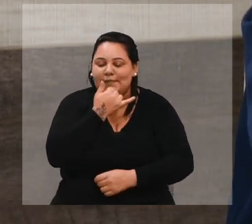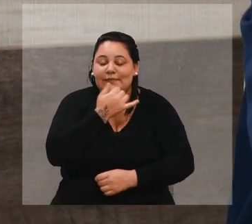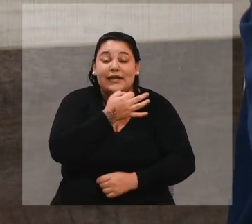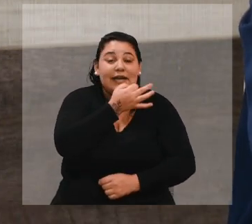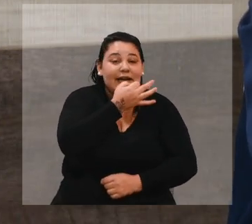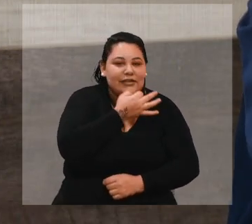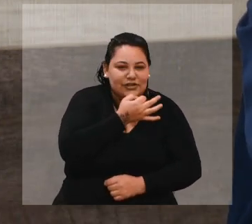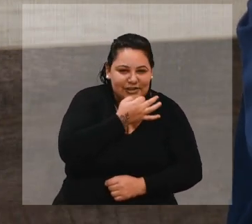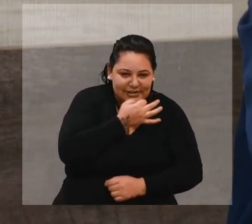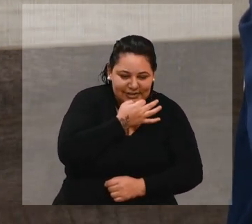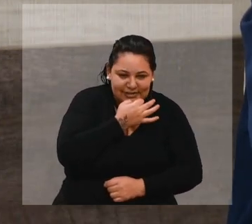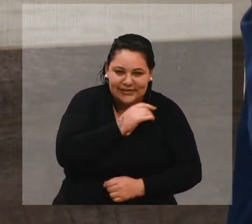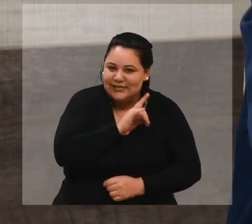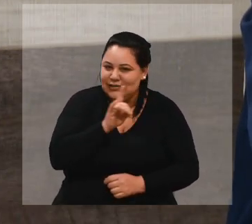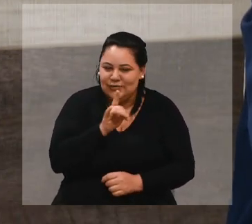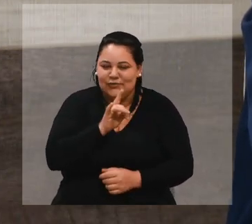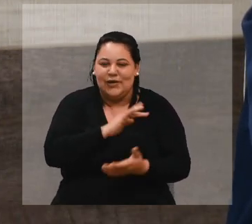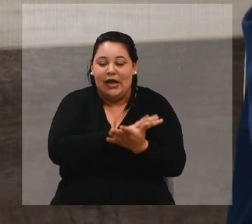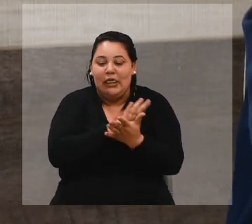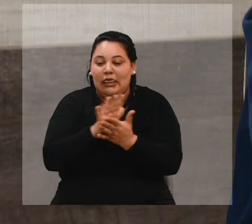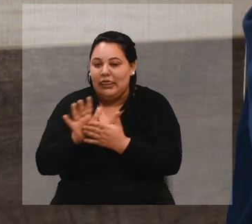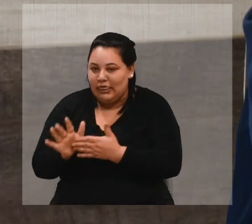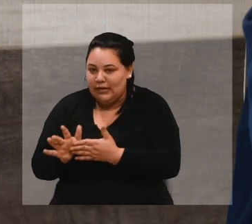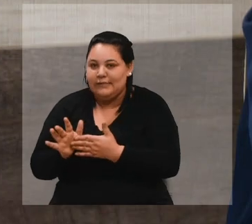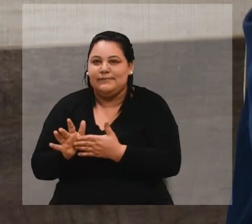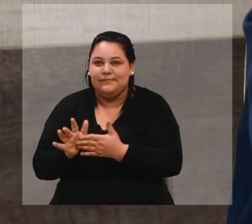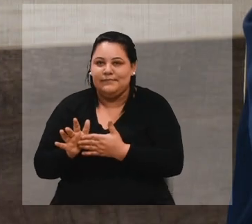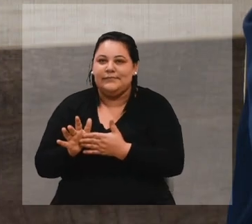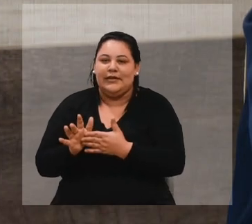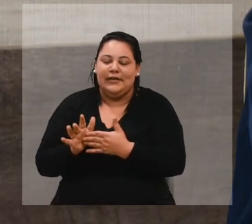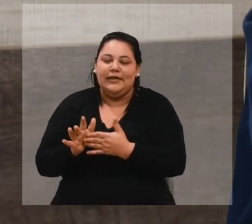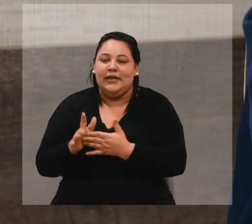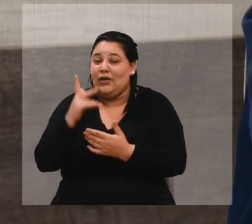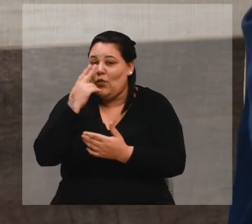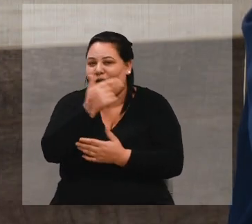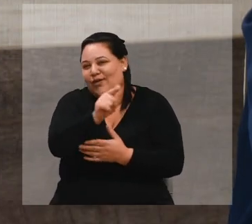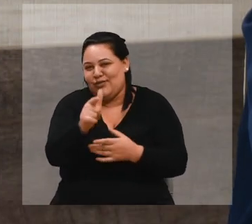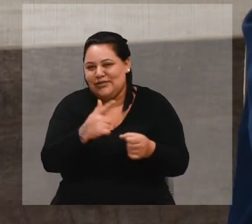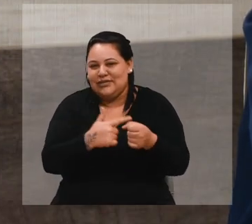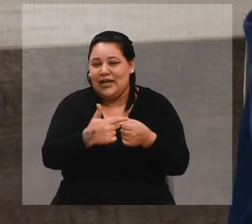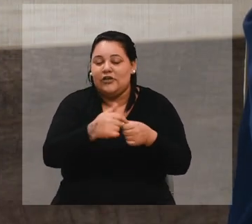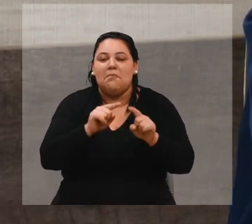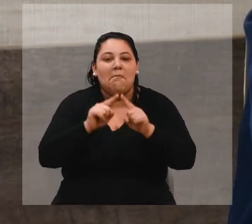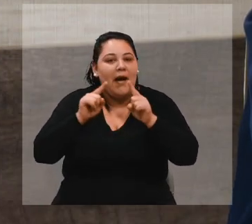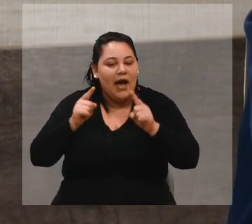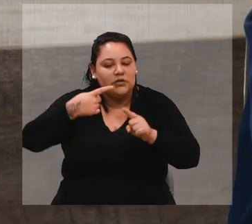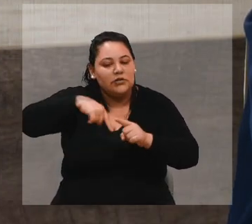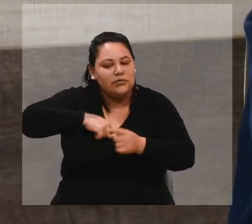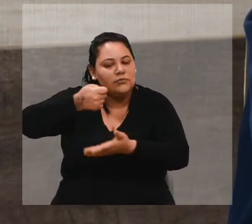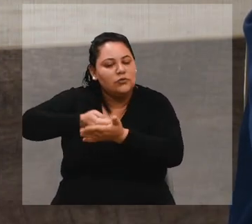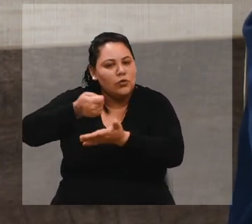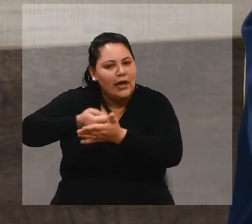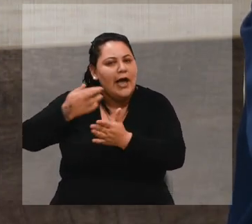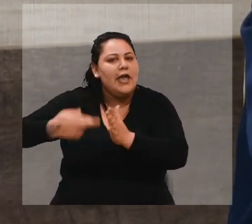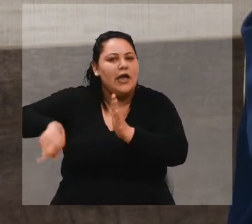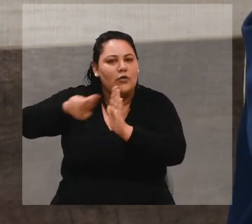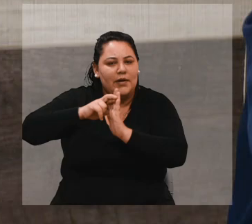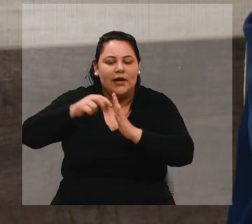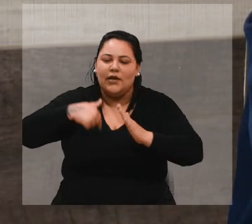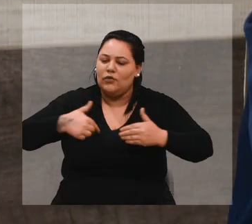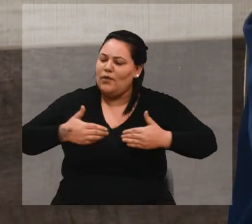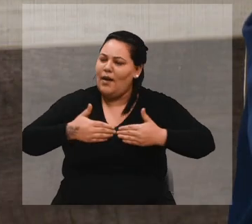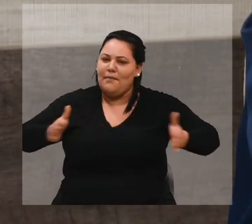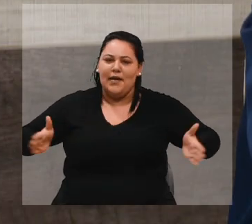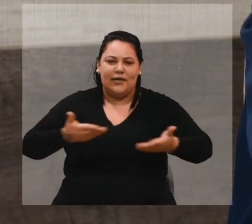Sul, por enchentes, mas por desmoronamentos e desabamentos, é um outro perfil. Nós vamos reconstruir, vamos lutar e fico à disposição